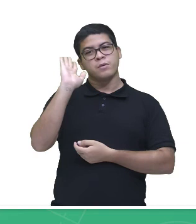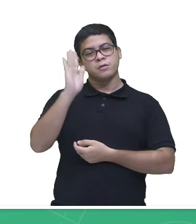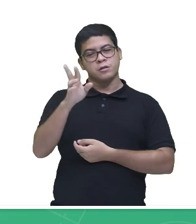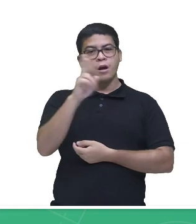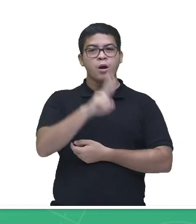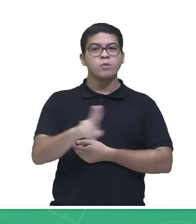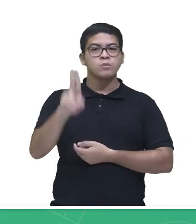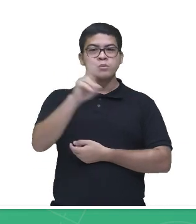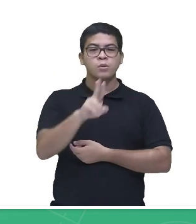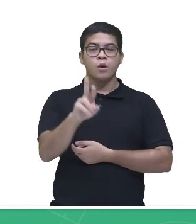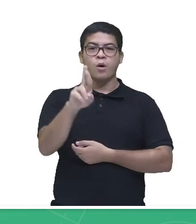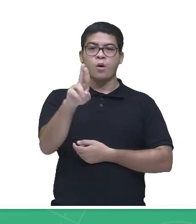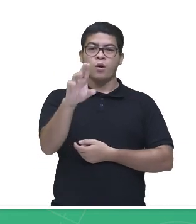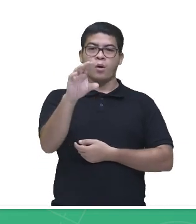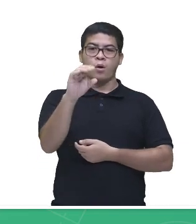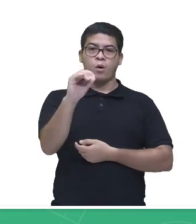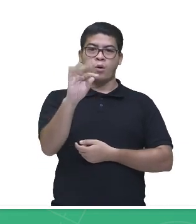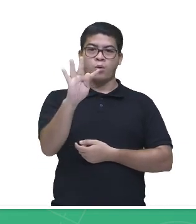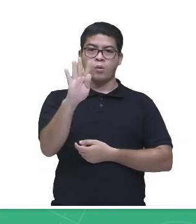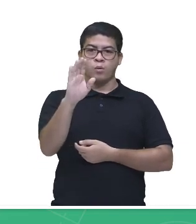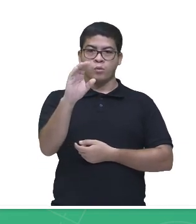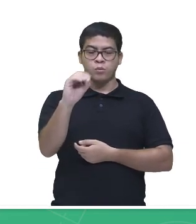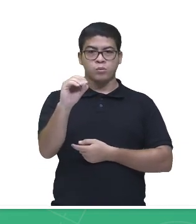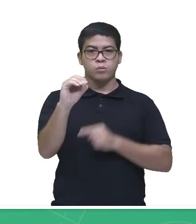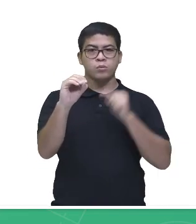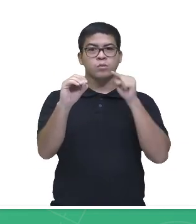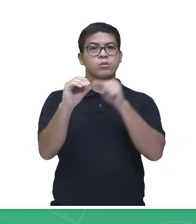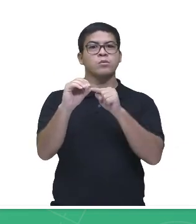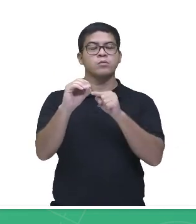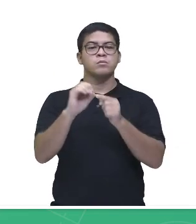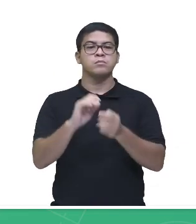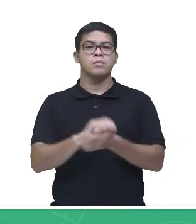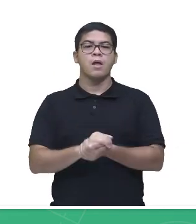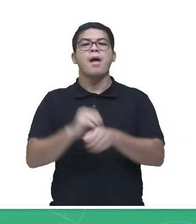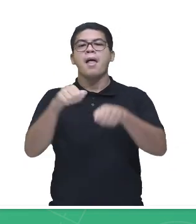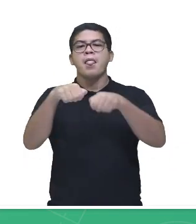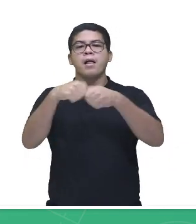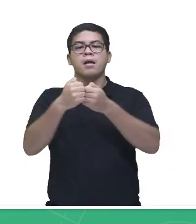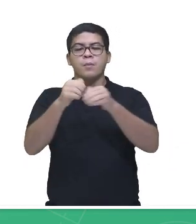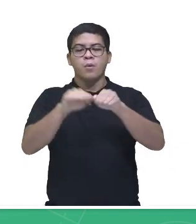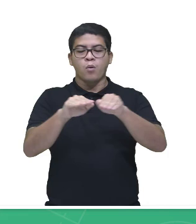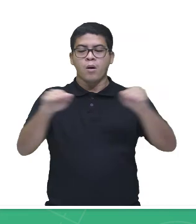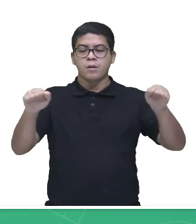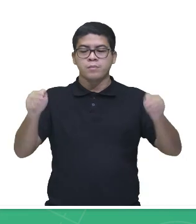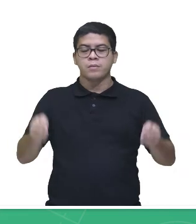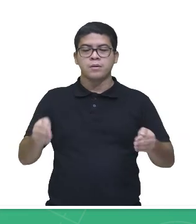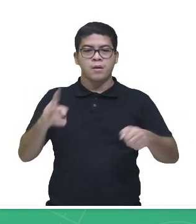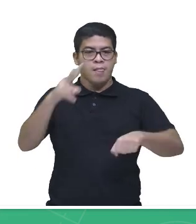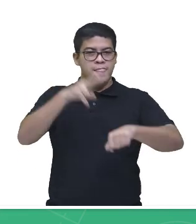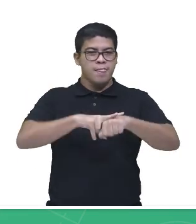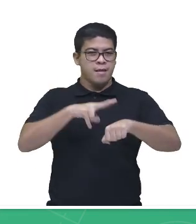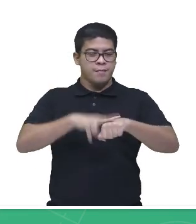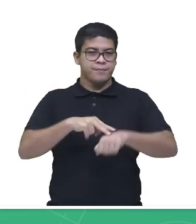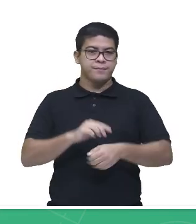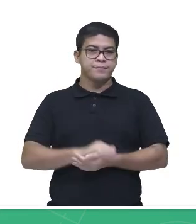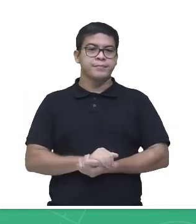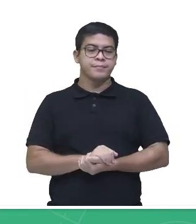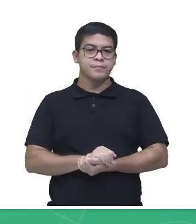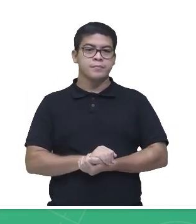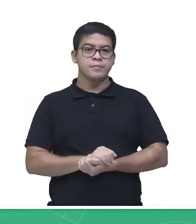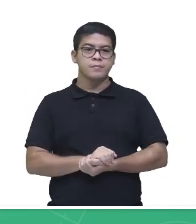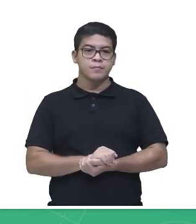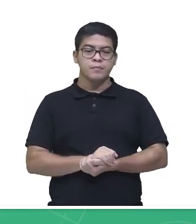sem querer, he roto a mesa de vidro de minha mamá. Quebrou a mesa de vidro da mãe. A J, nosotros.